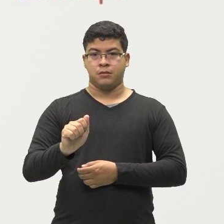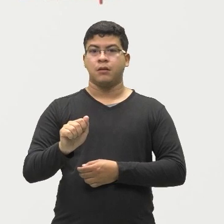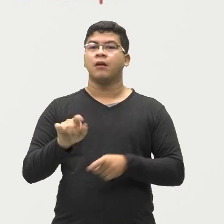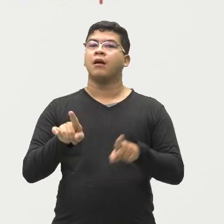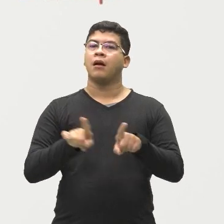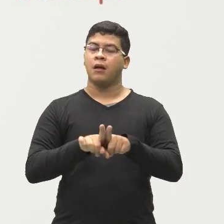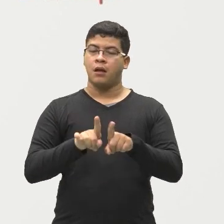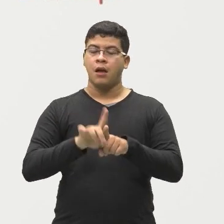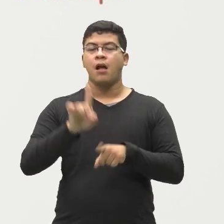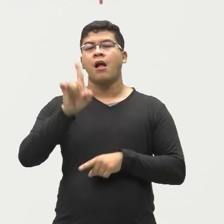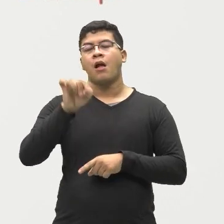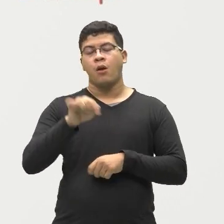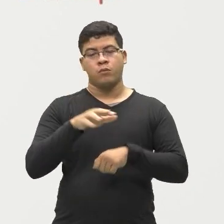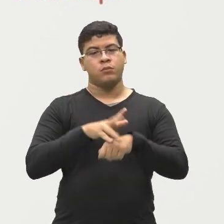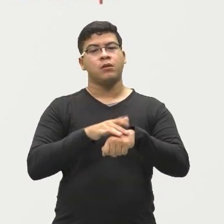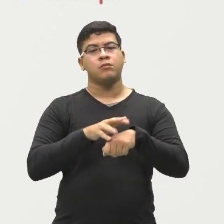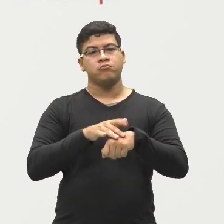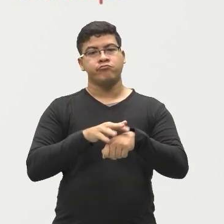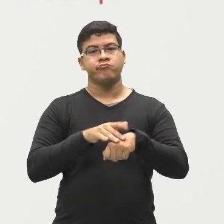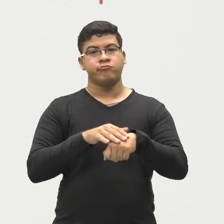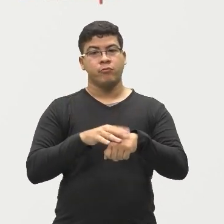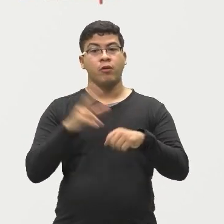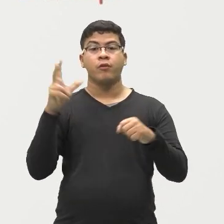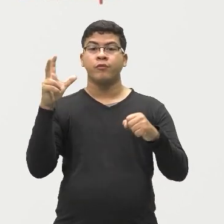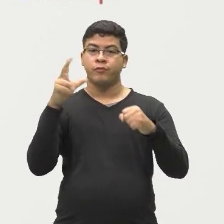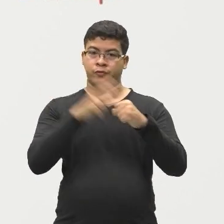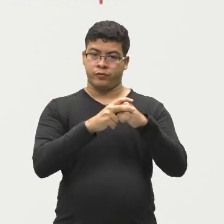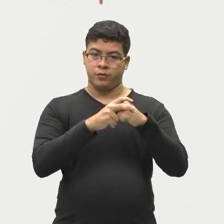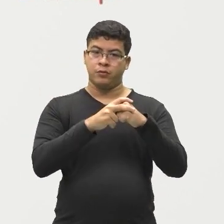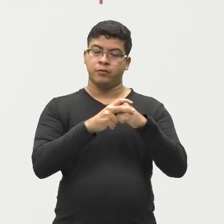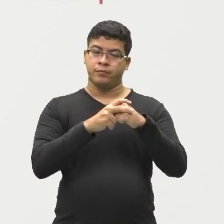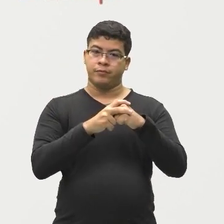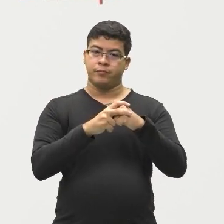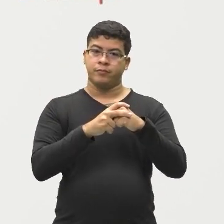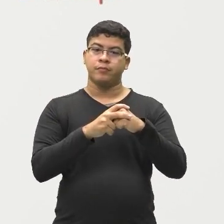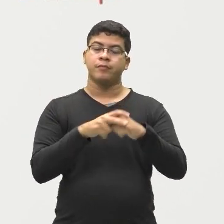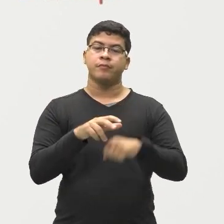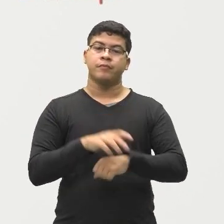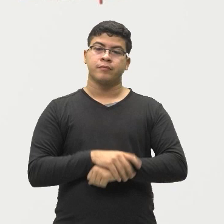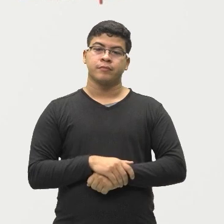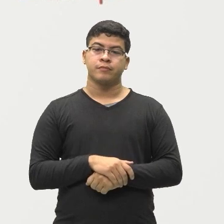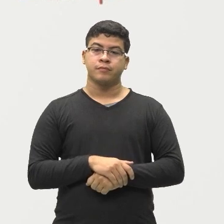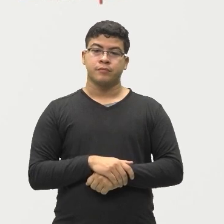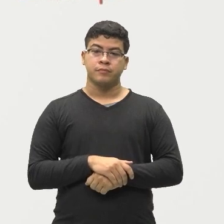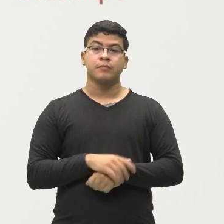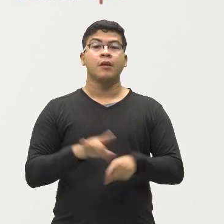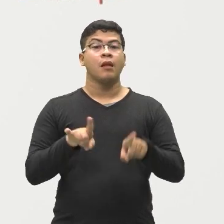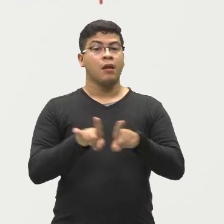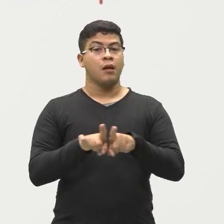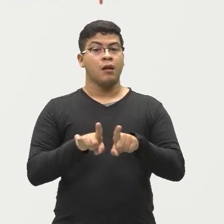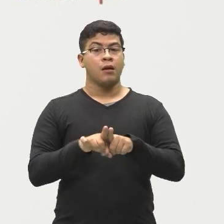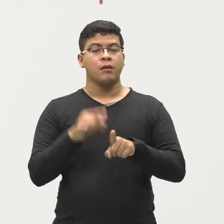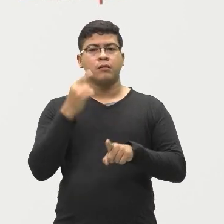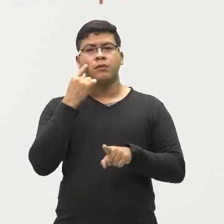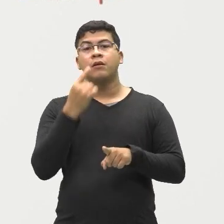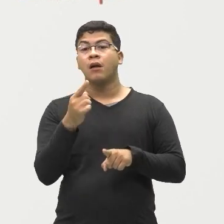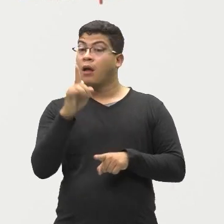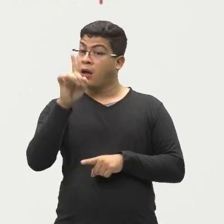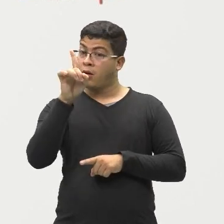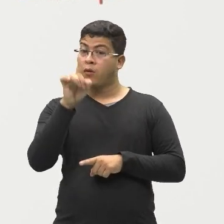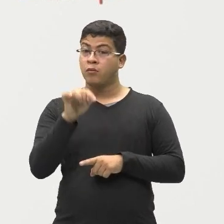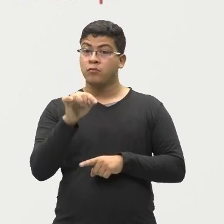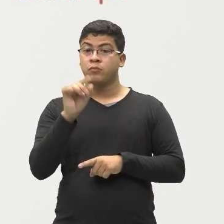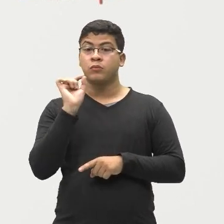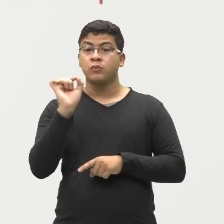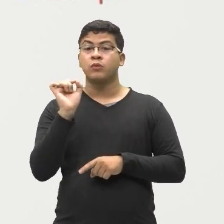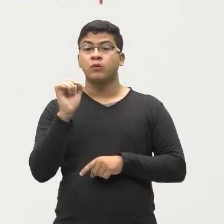doença ocasionada aqui, ó, por vírus. A Zika, ela é transmitida através de um vetor, né? É